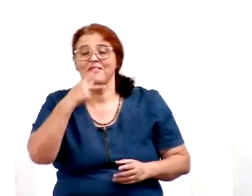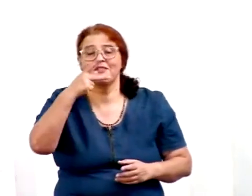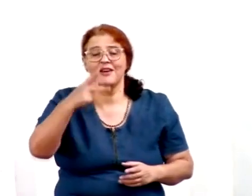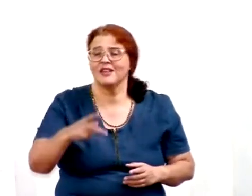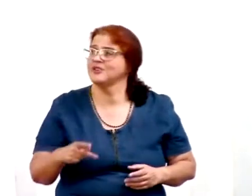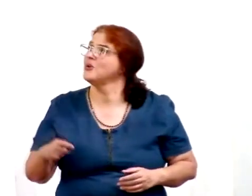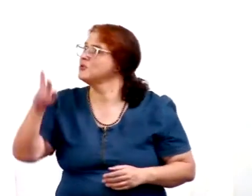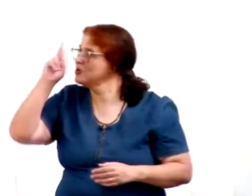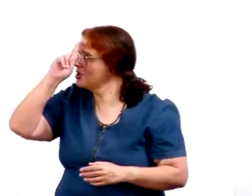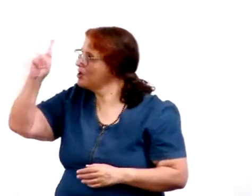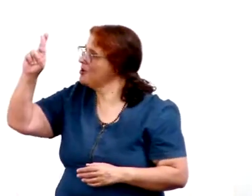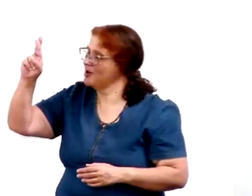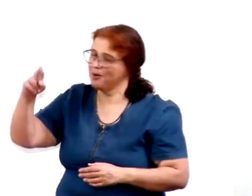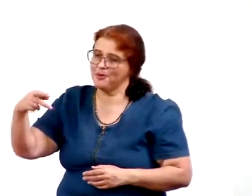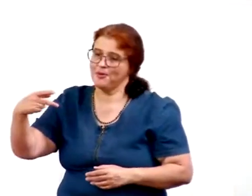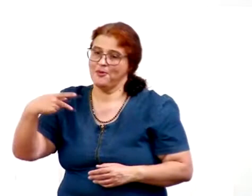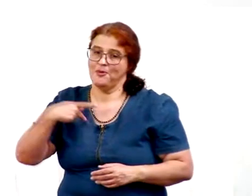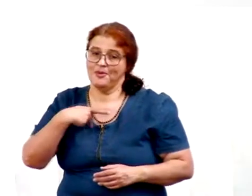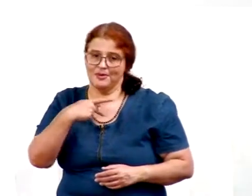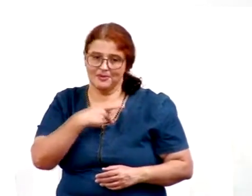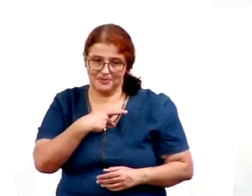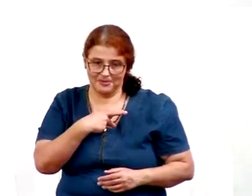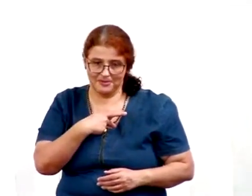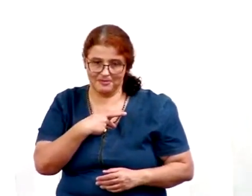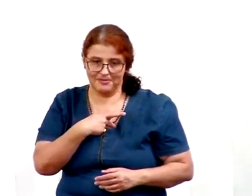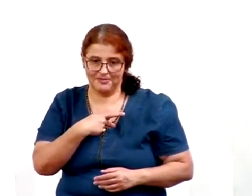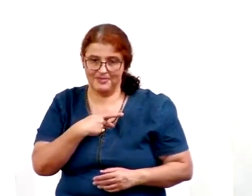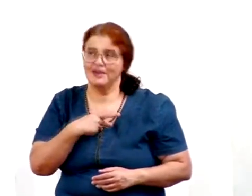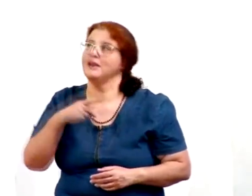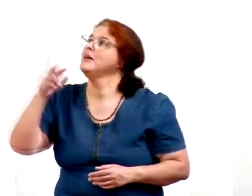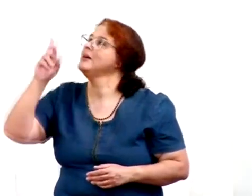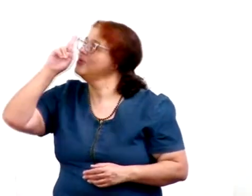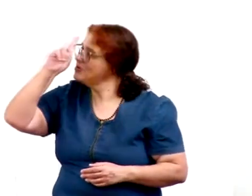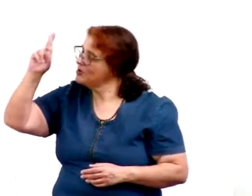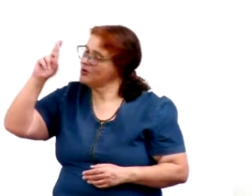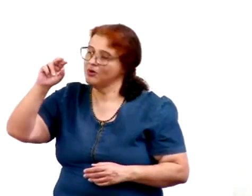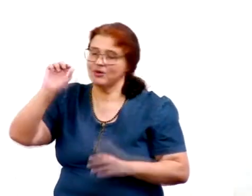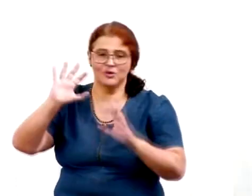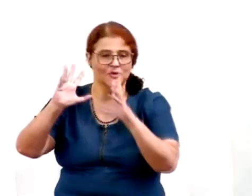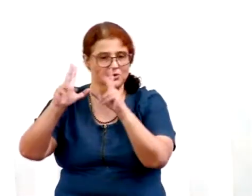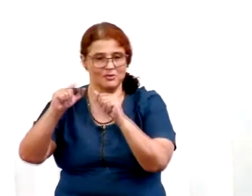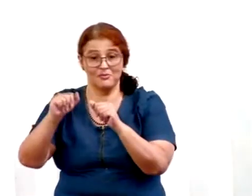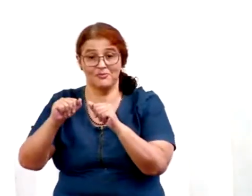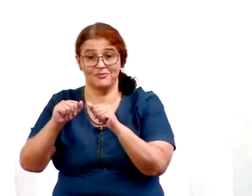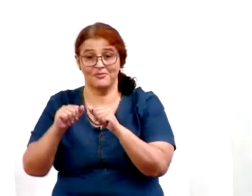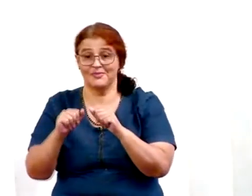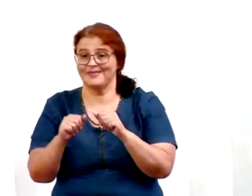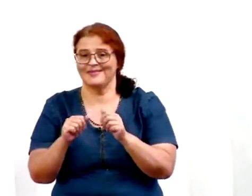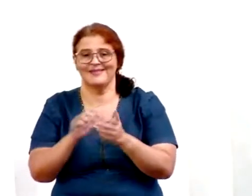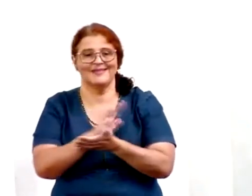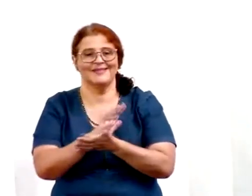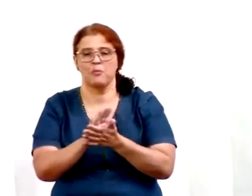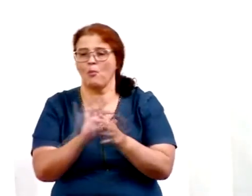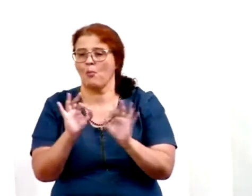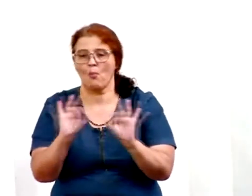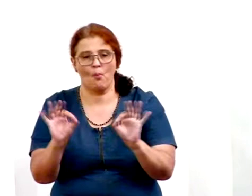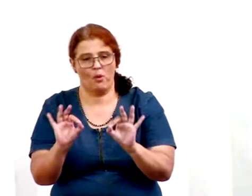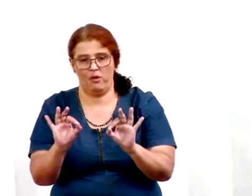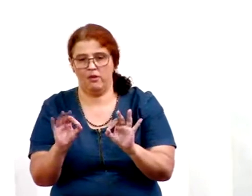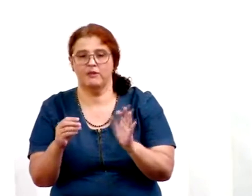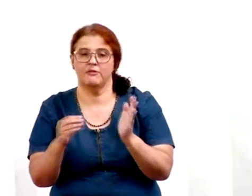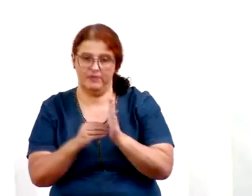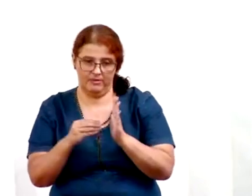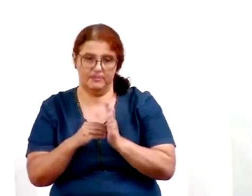basta. Paulo então nos fornece as consequências. 23.000 caíram num só